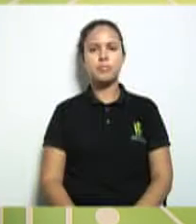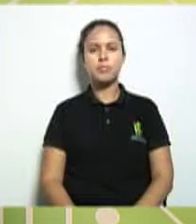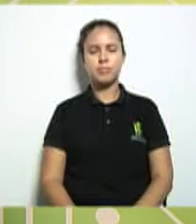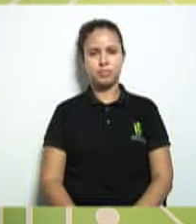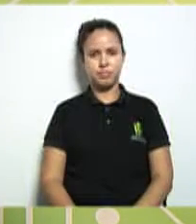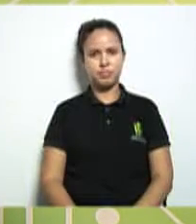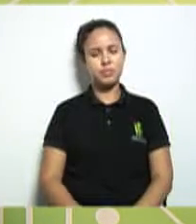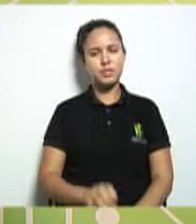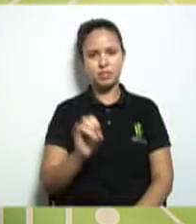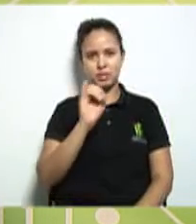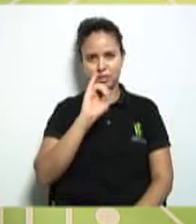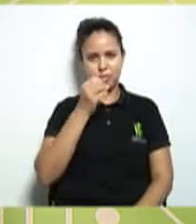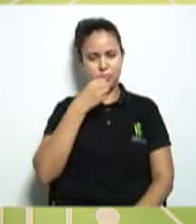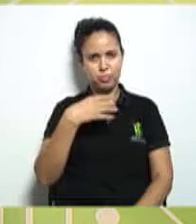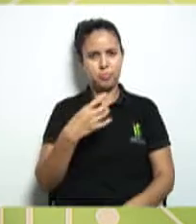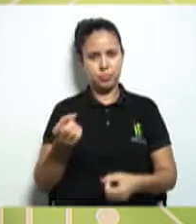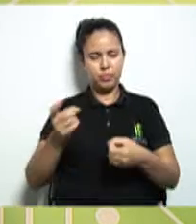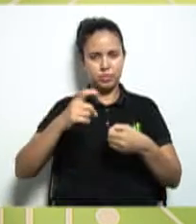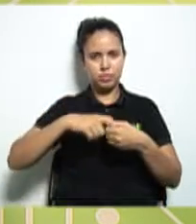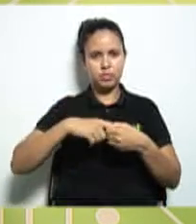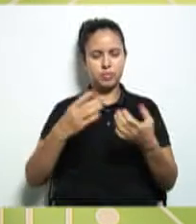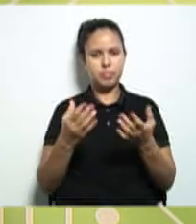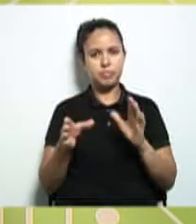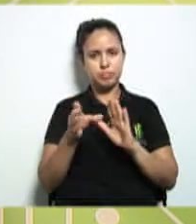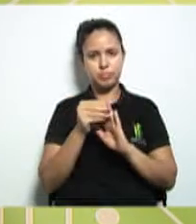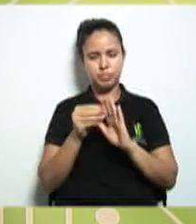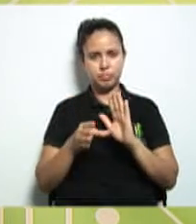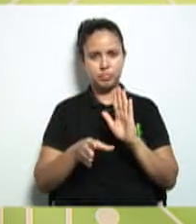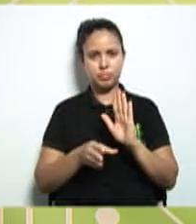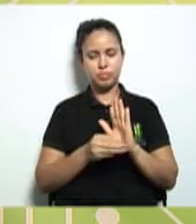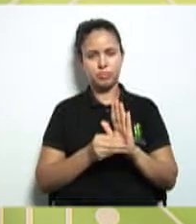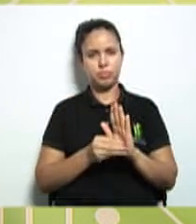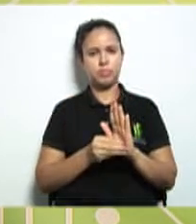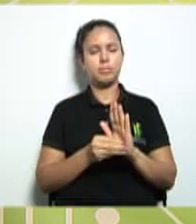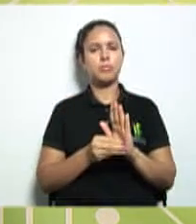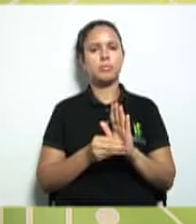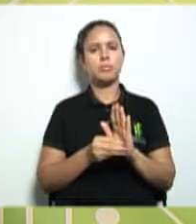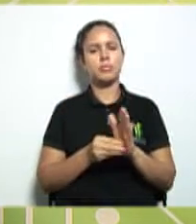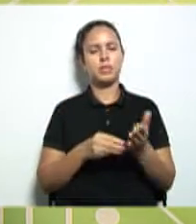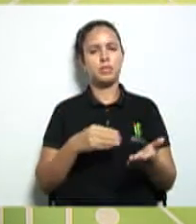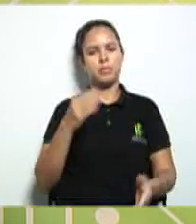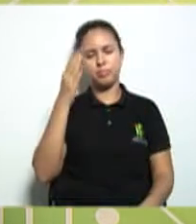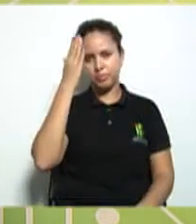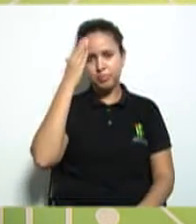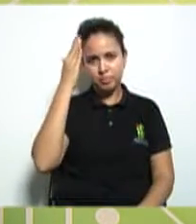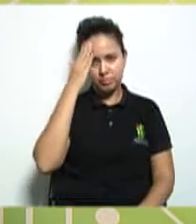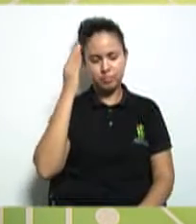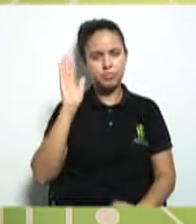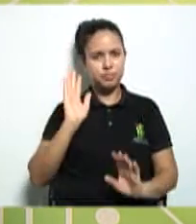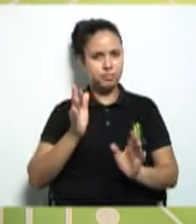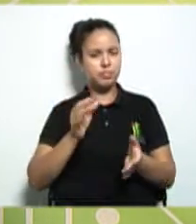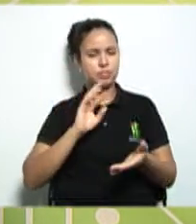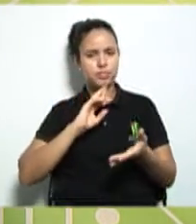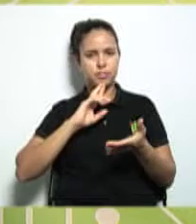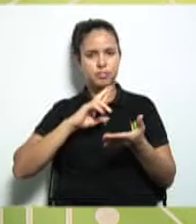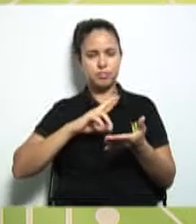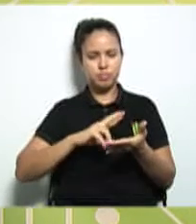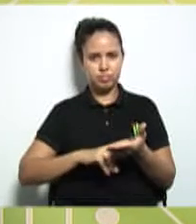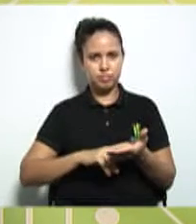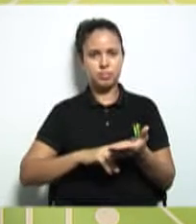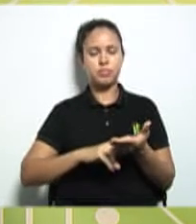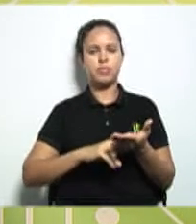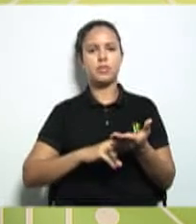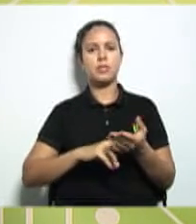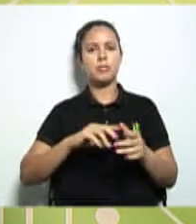Olá, estamos de volta agora com o nosso conteúdo, né? Eu espero que vocês já resolveram as questões, mas